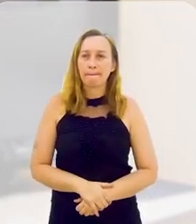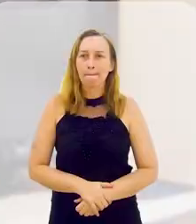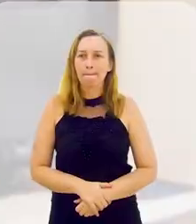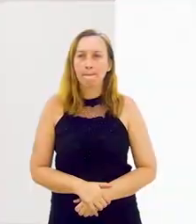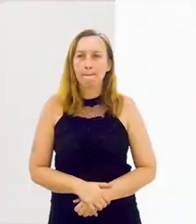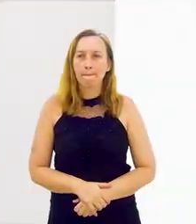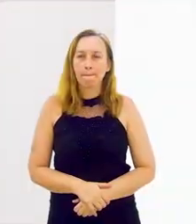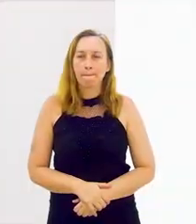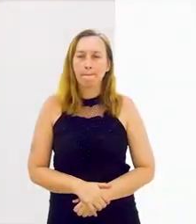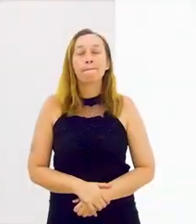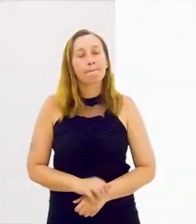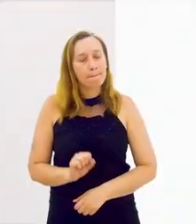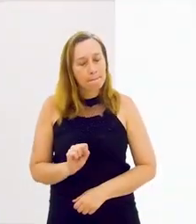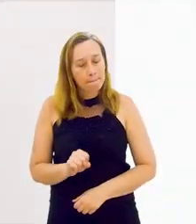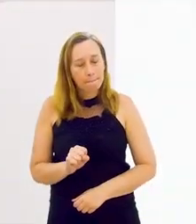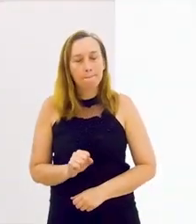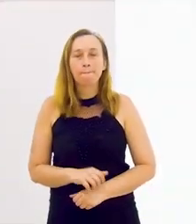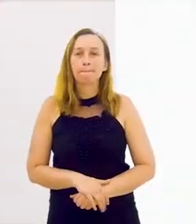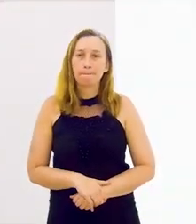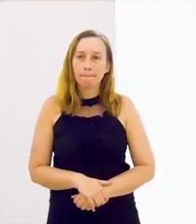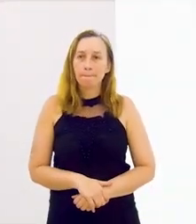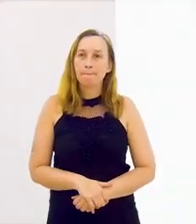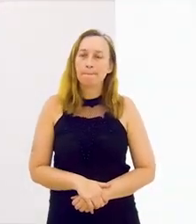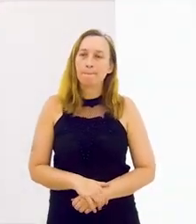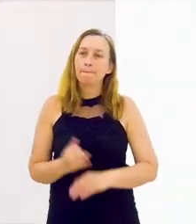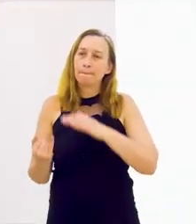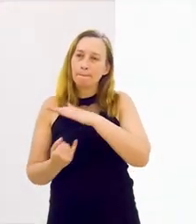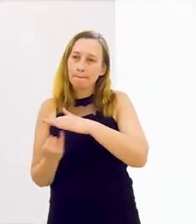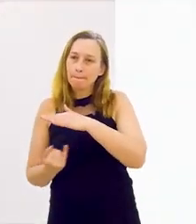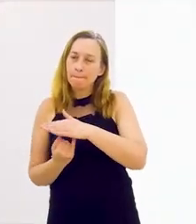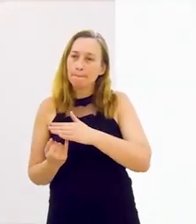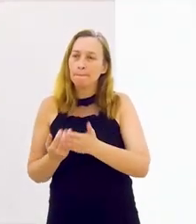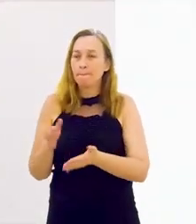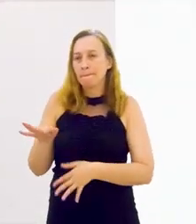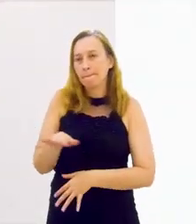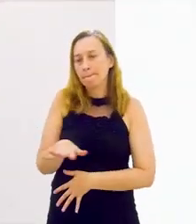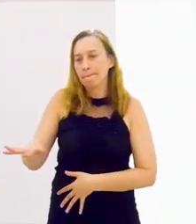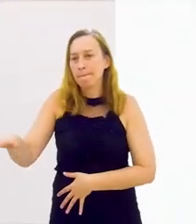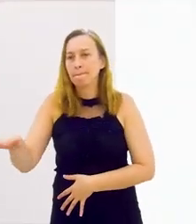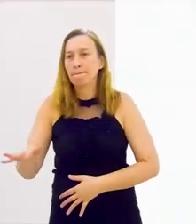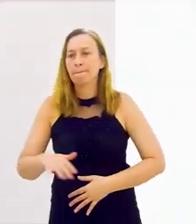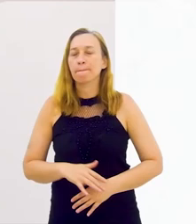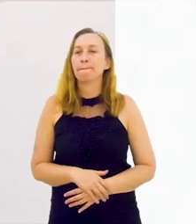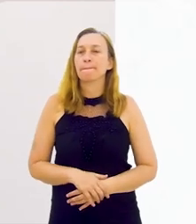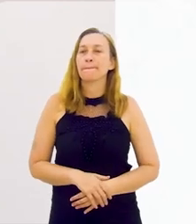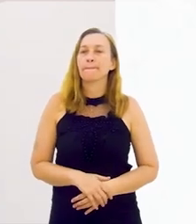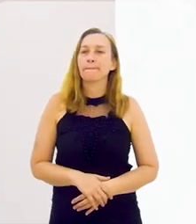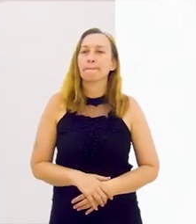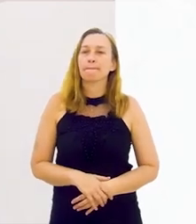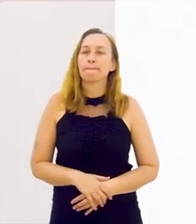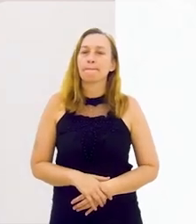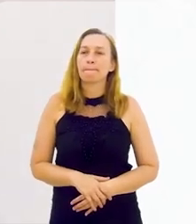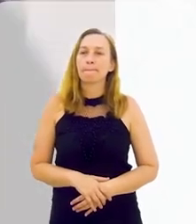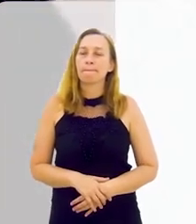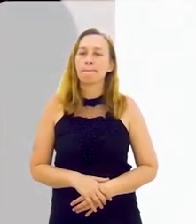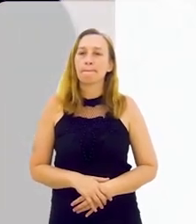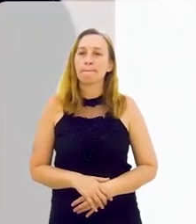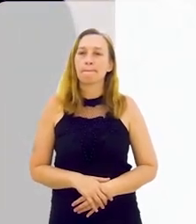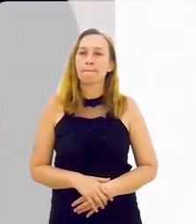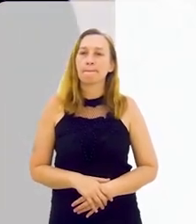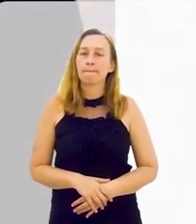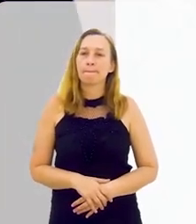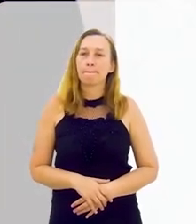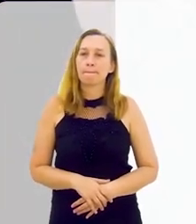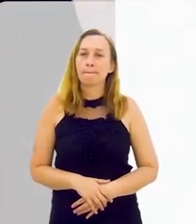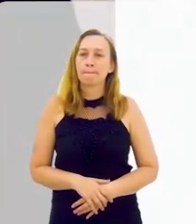crianças, dessas famílias? Sim, no Instituto, né, no Entrosser Favela, tem várias.